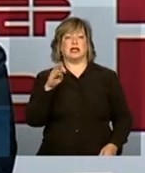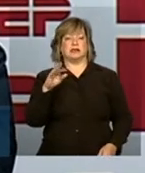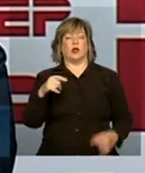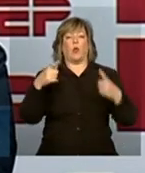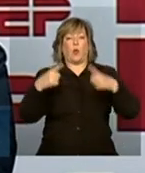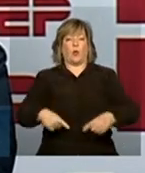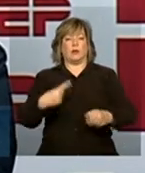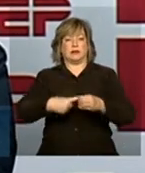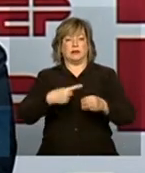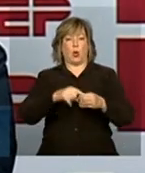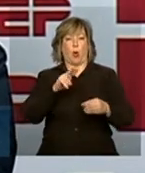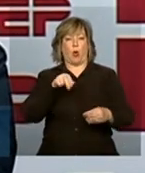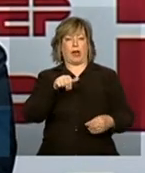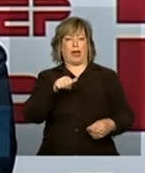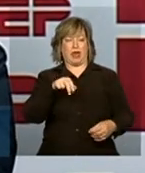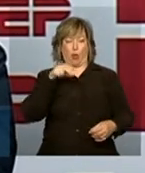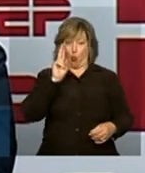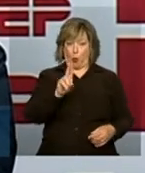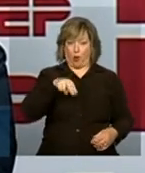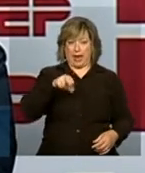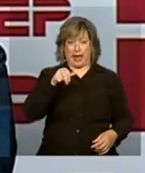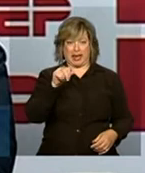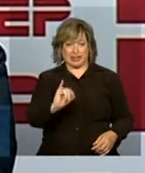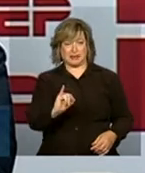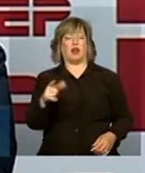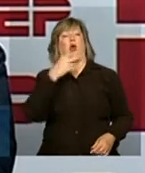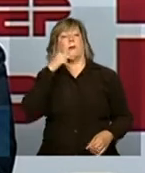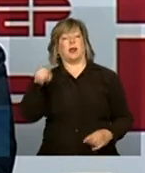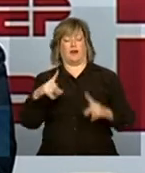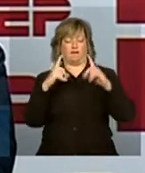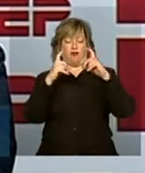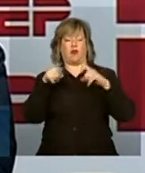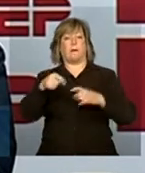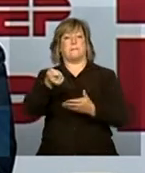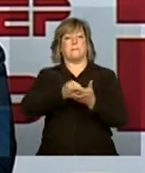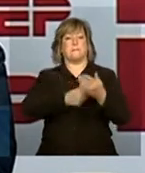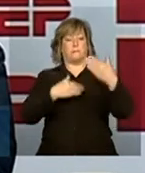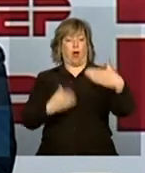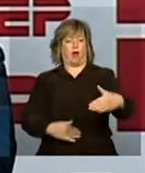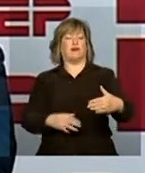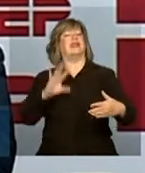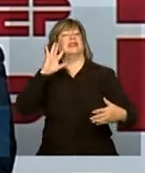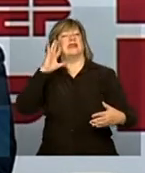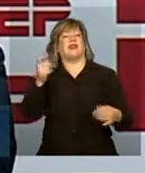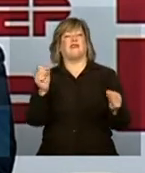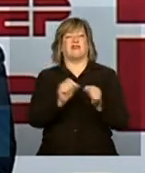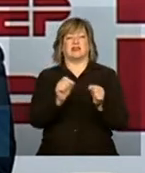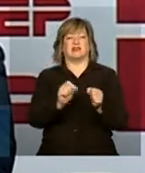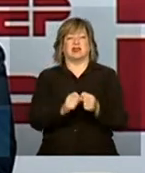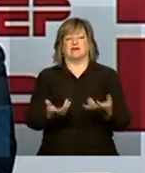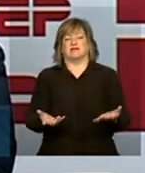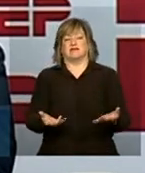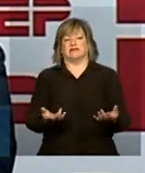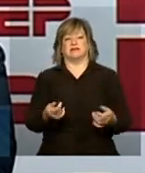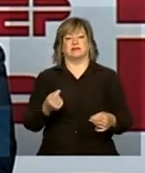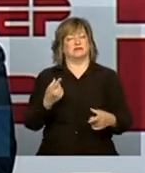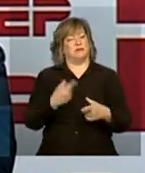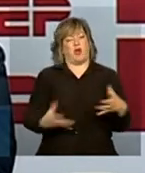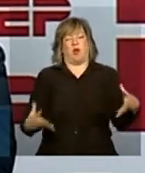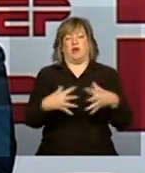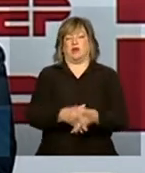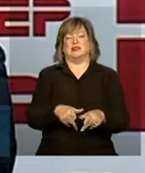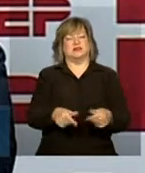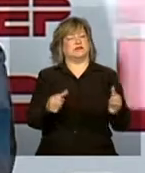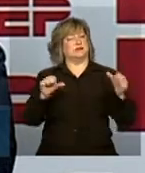Unaí, que tirou fotos do exame exatamente para tentar criar um fato negativo